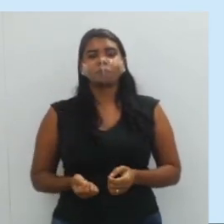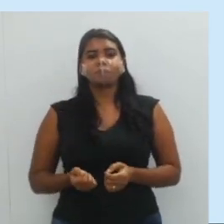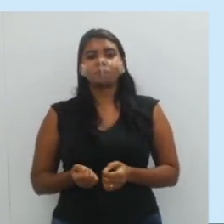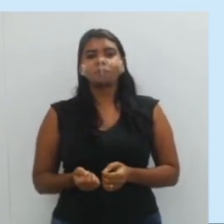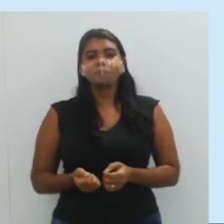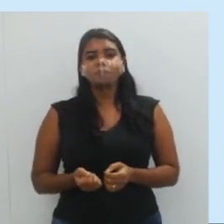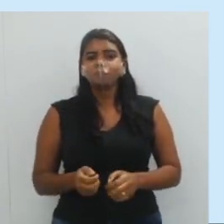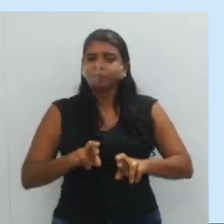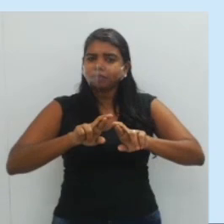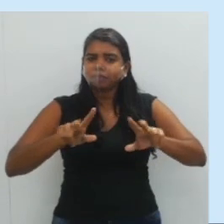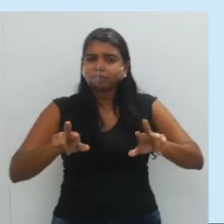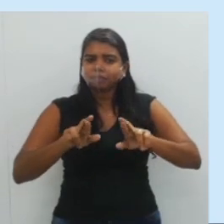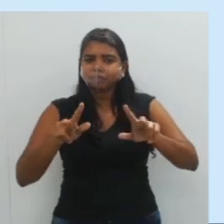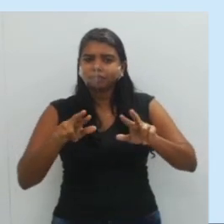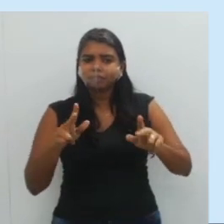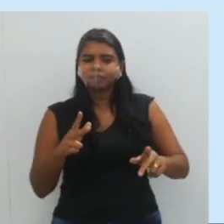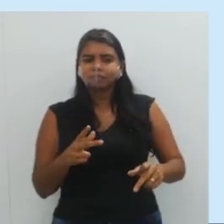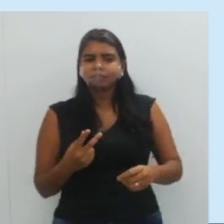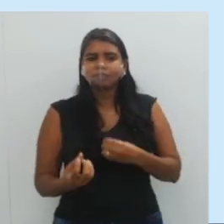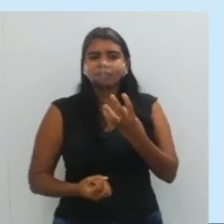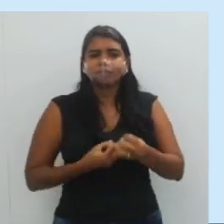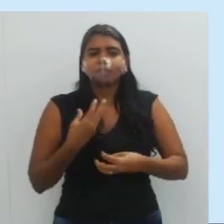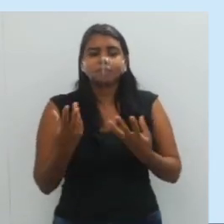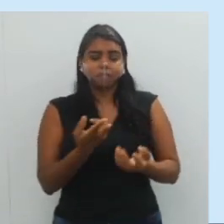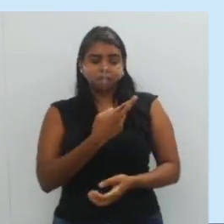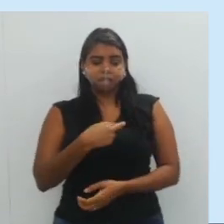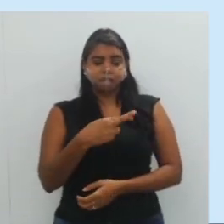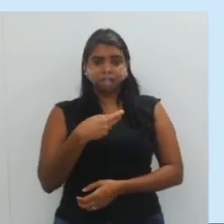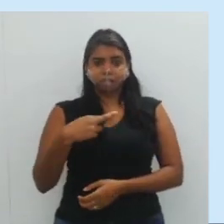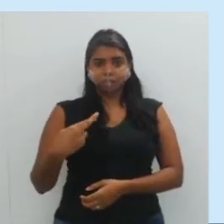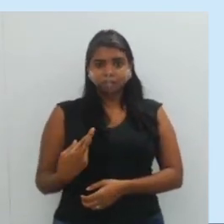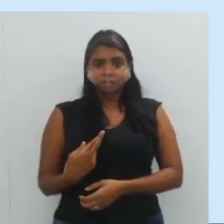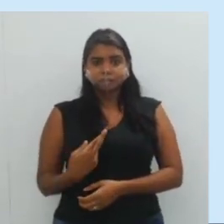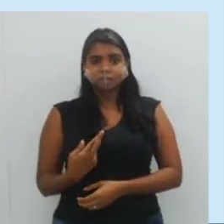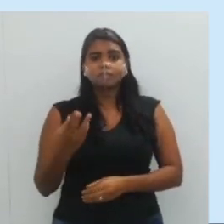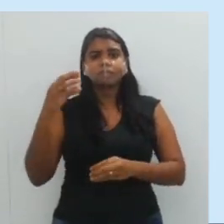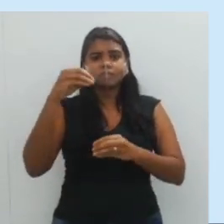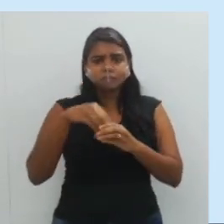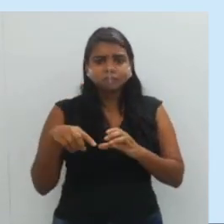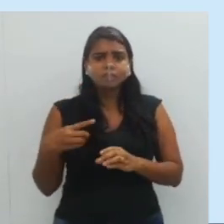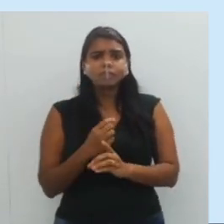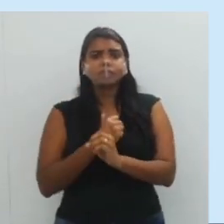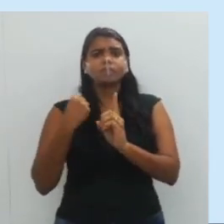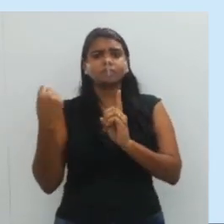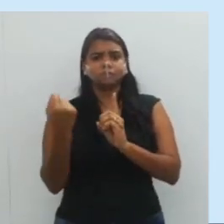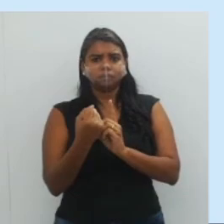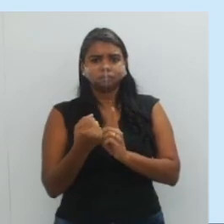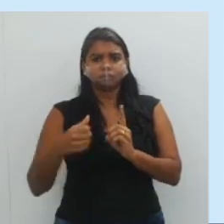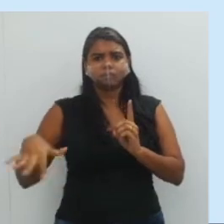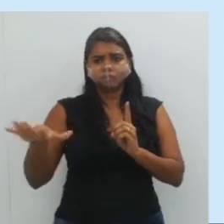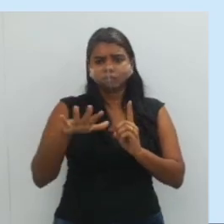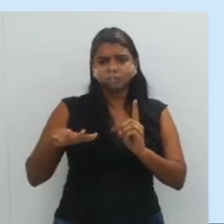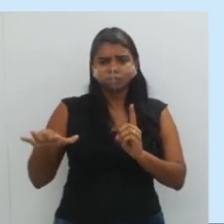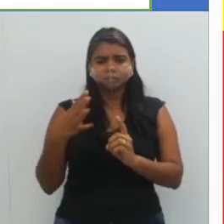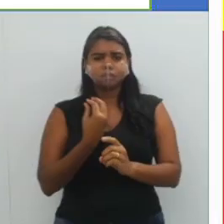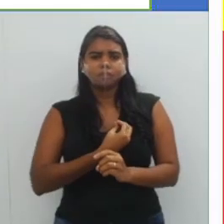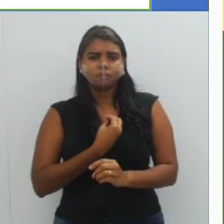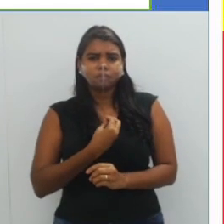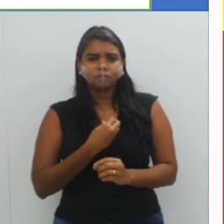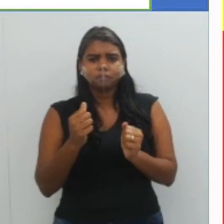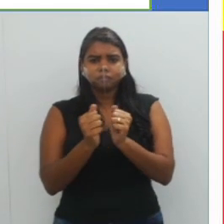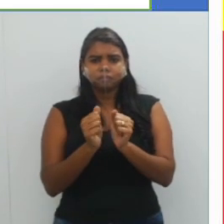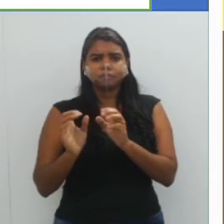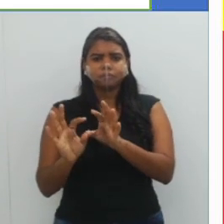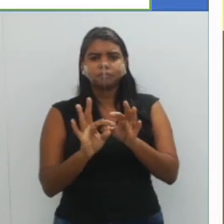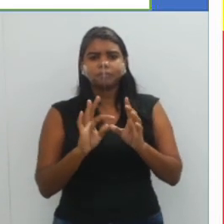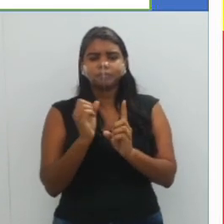relação às diferentes manifestações religiosas que estão inseridas em nossa sociedade. Viver em